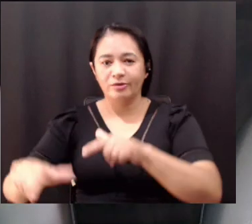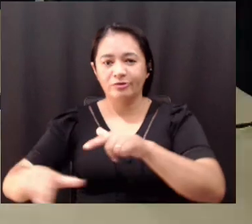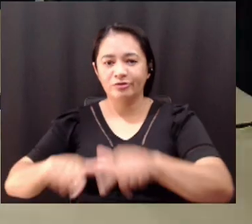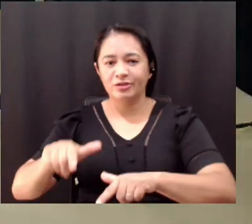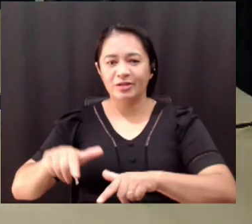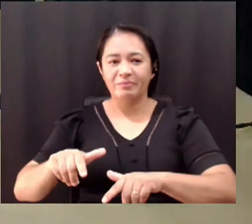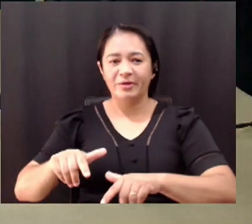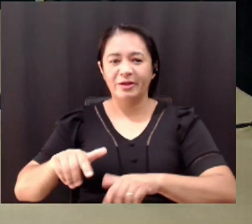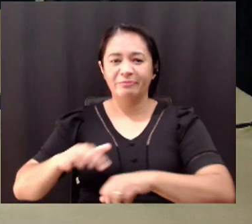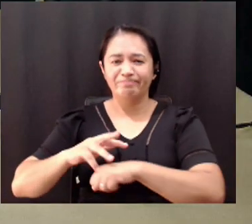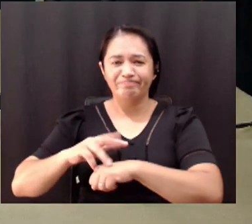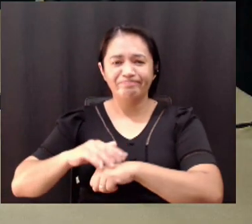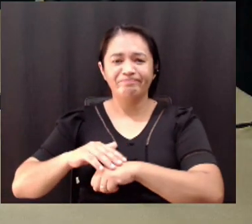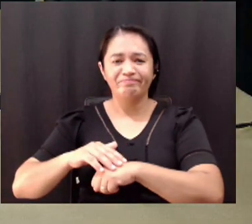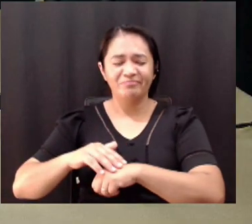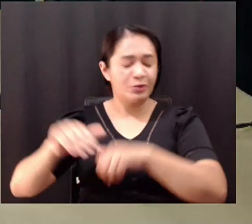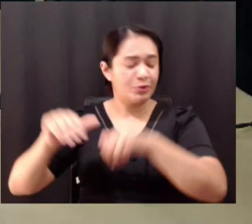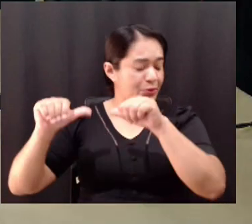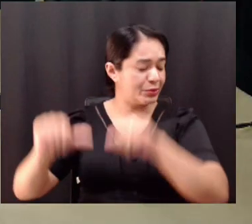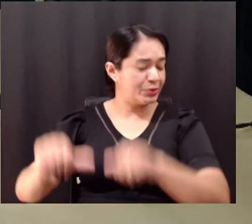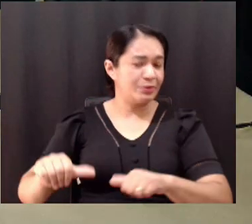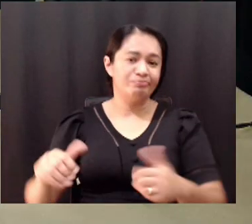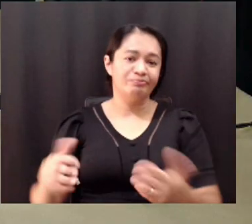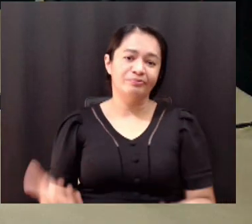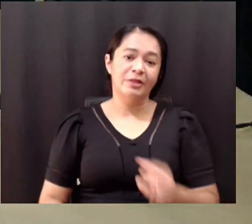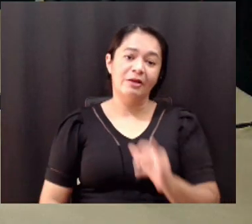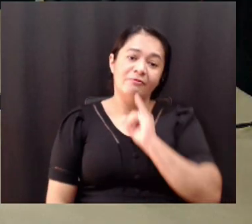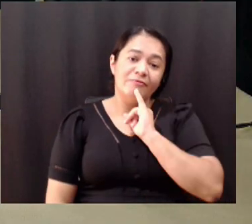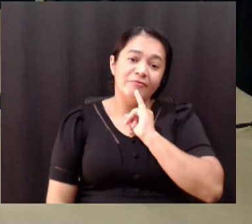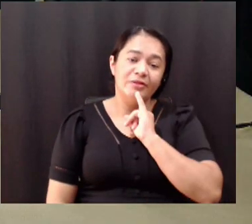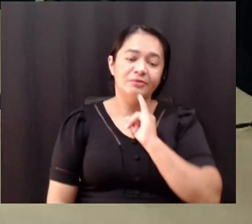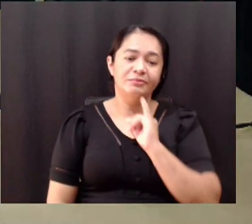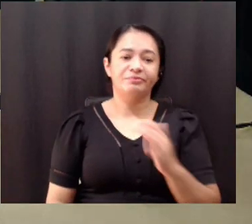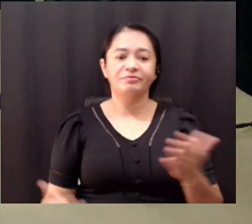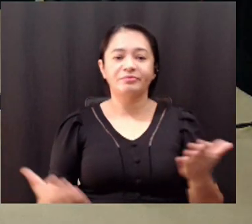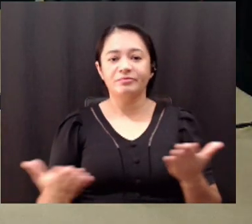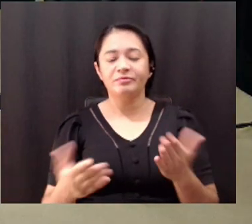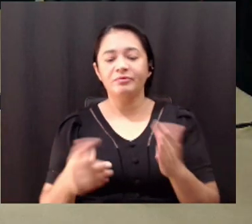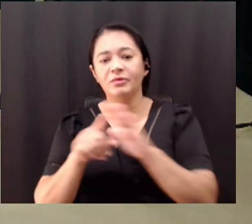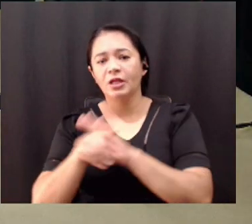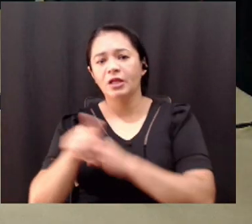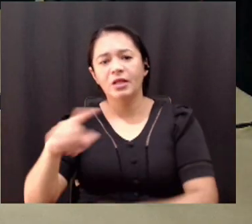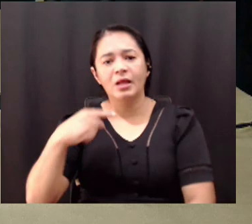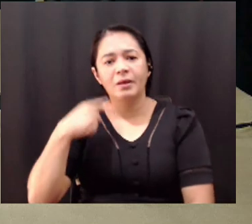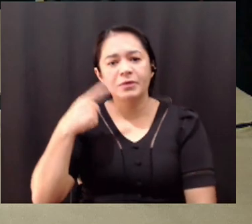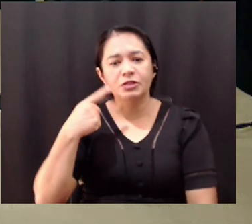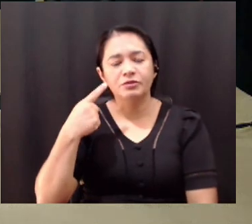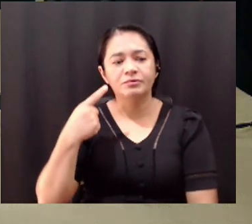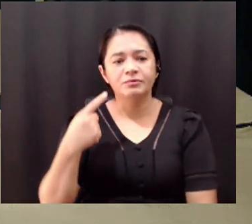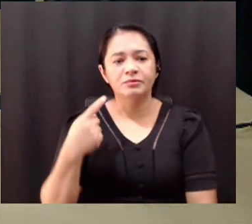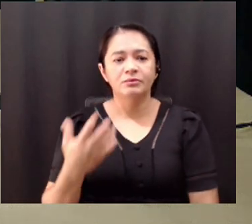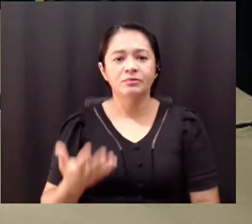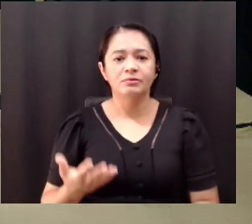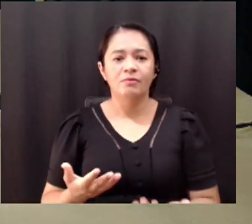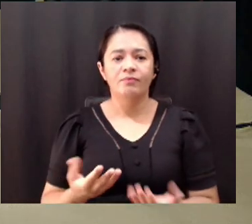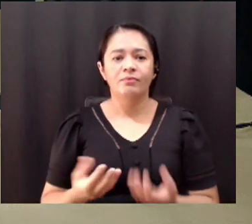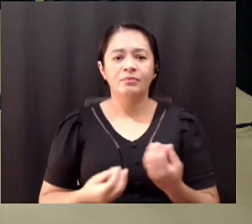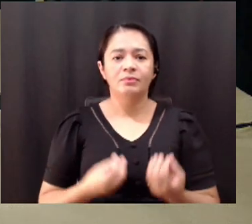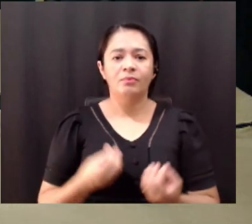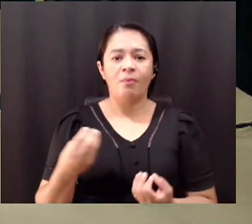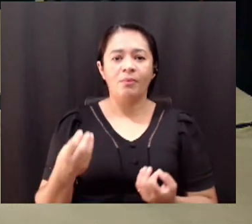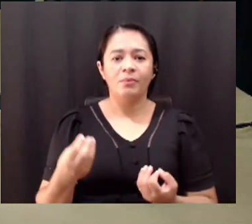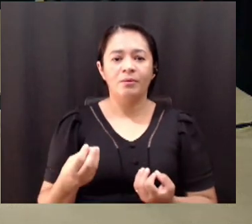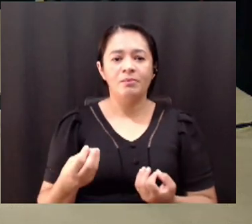infelizmente. É, infelizmente. Agora, eu pergunto para a doutora Adriana, né, esse ajuste no ambiente de